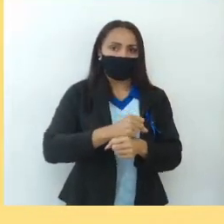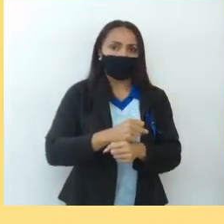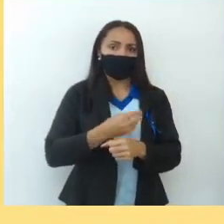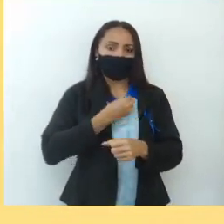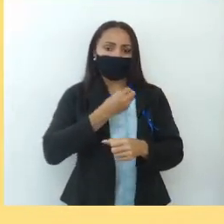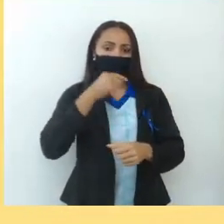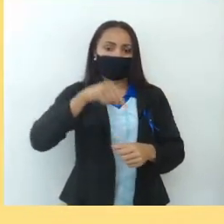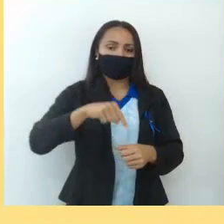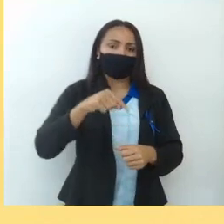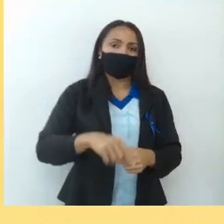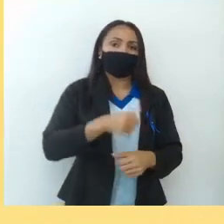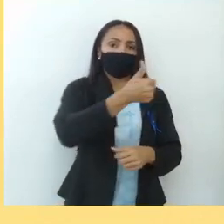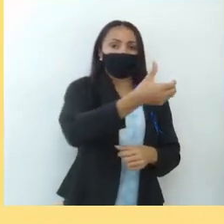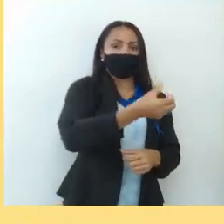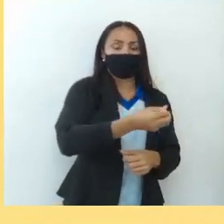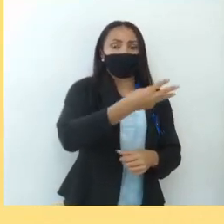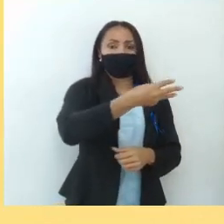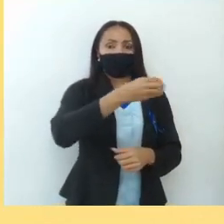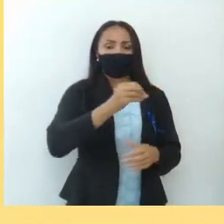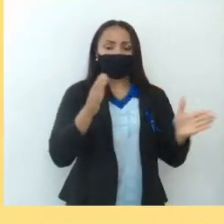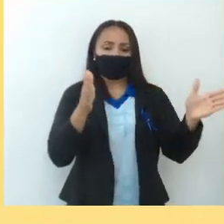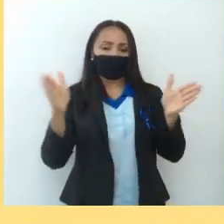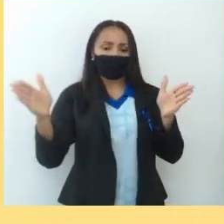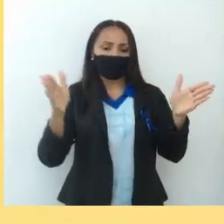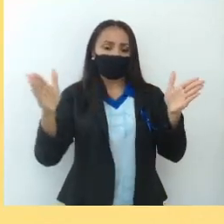1630 até